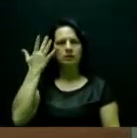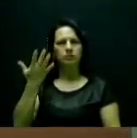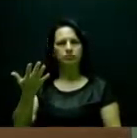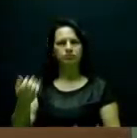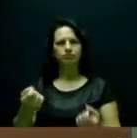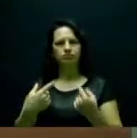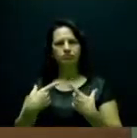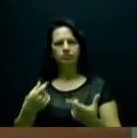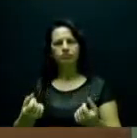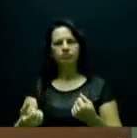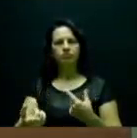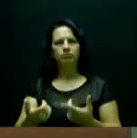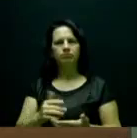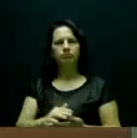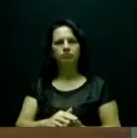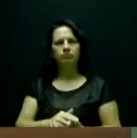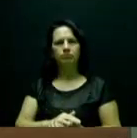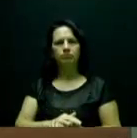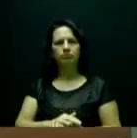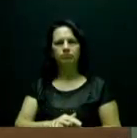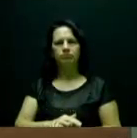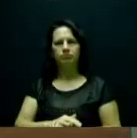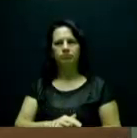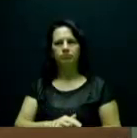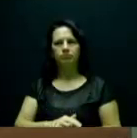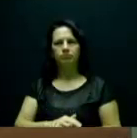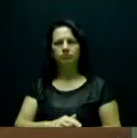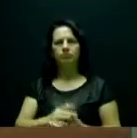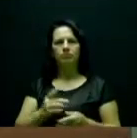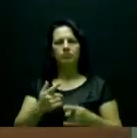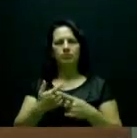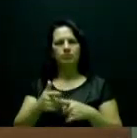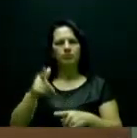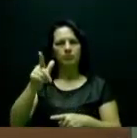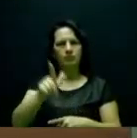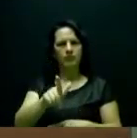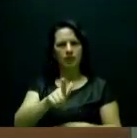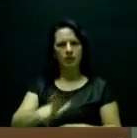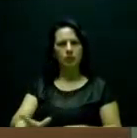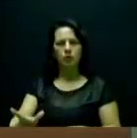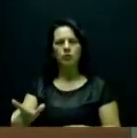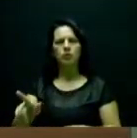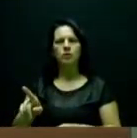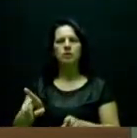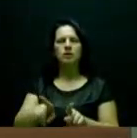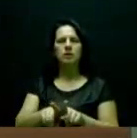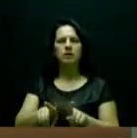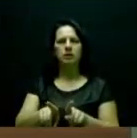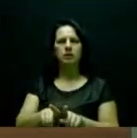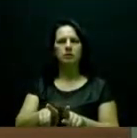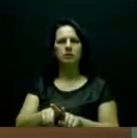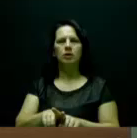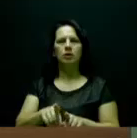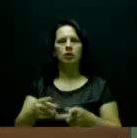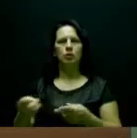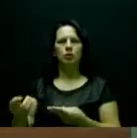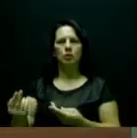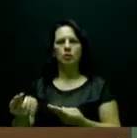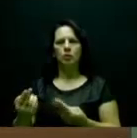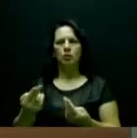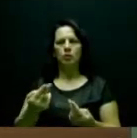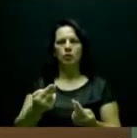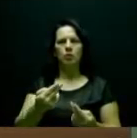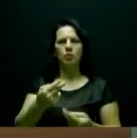mas, Vossa Excelência, como todos os outros aqui que Vossa Excelência pontuou também, como prefeito Raves,